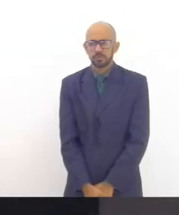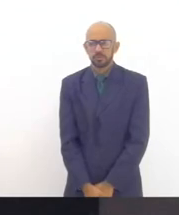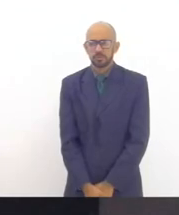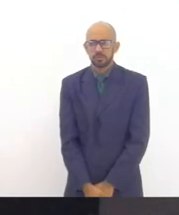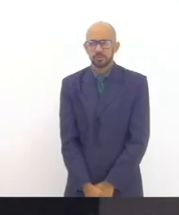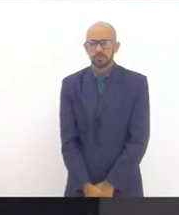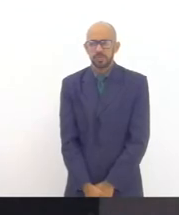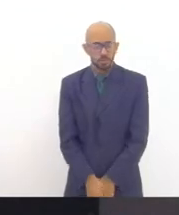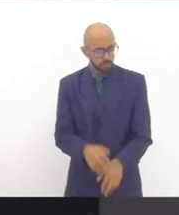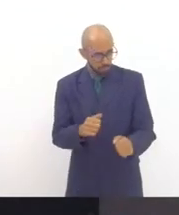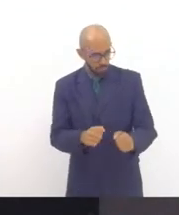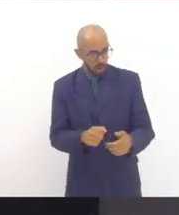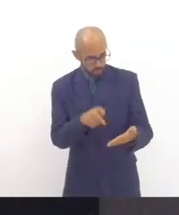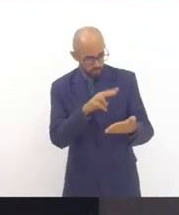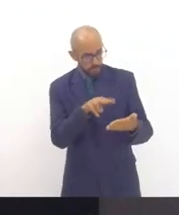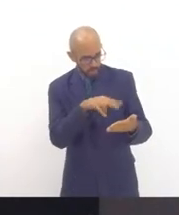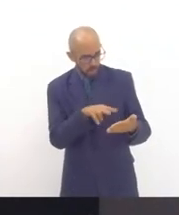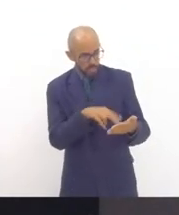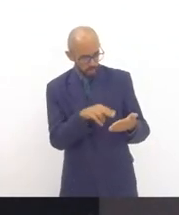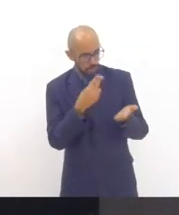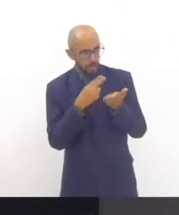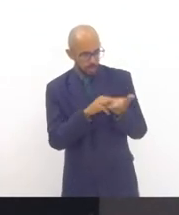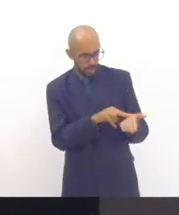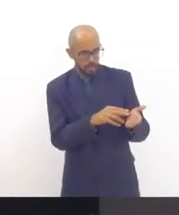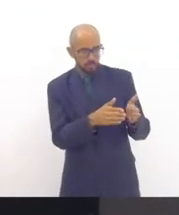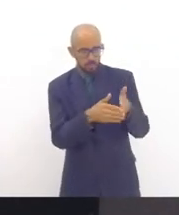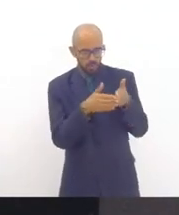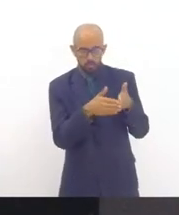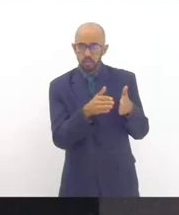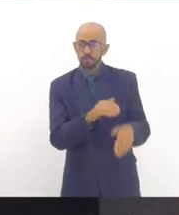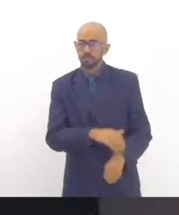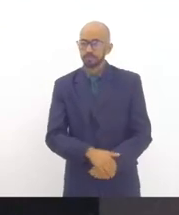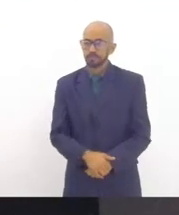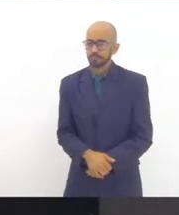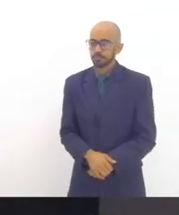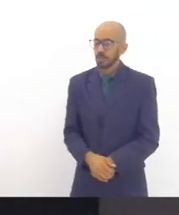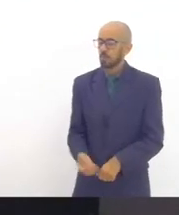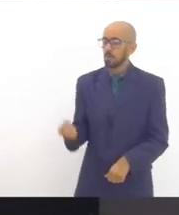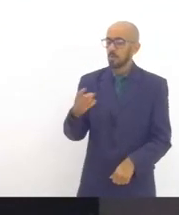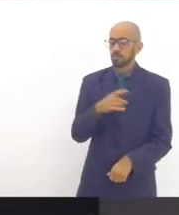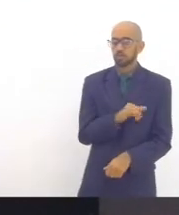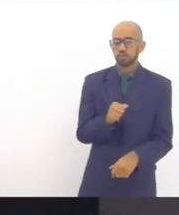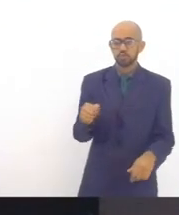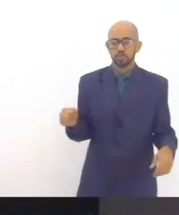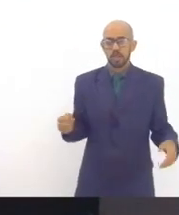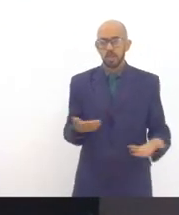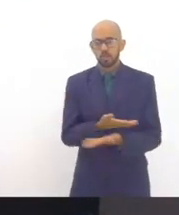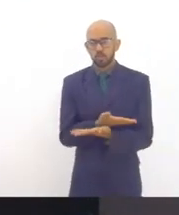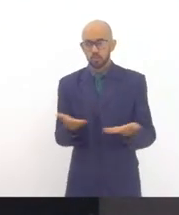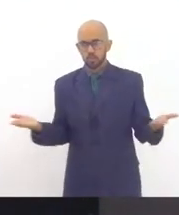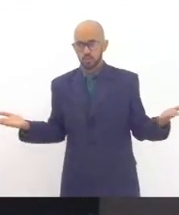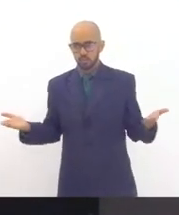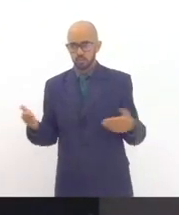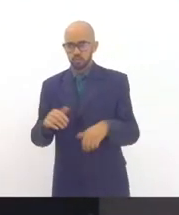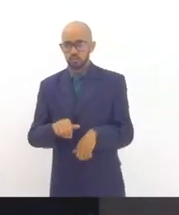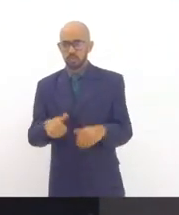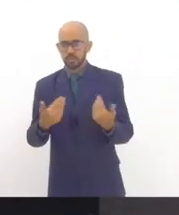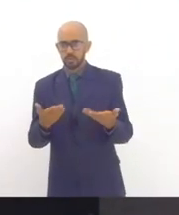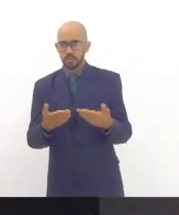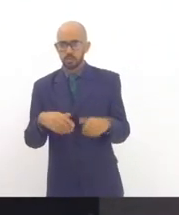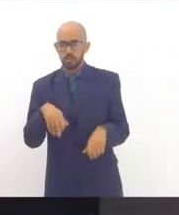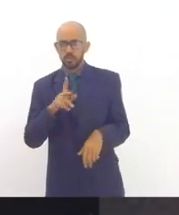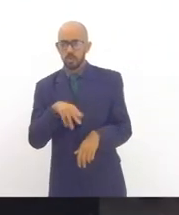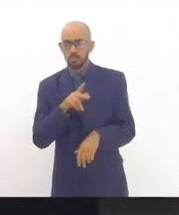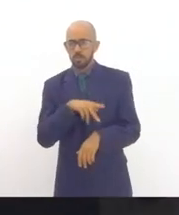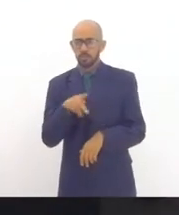É, pode fazer a leitura da carta, por favor, enquanto a gente vai aqui. Bom dia a todas e todos. Então, como a professora Del